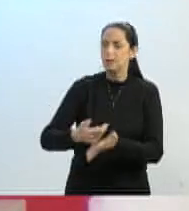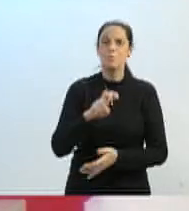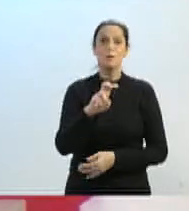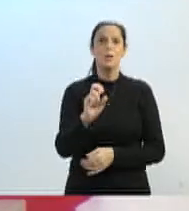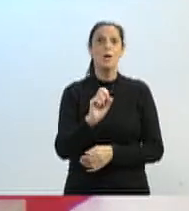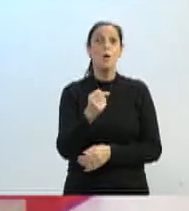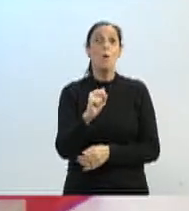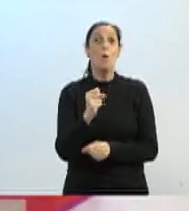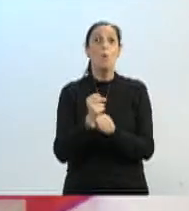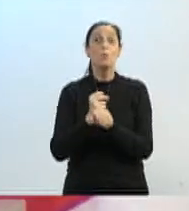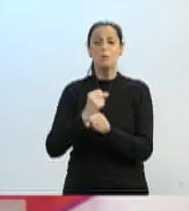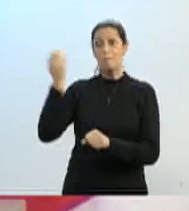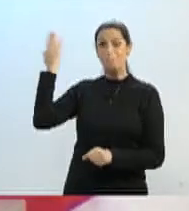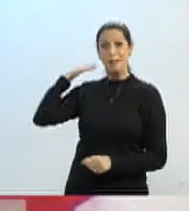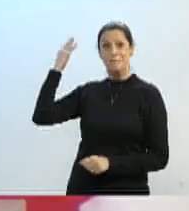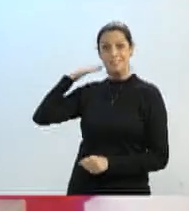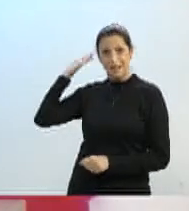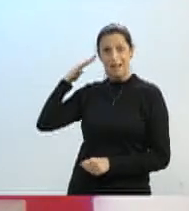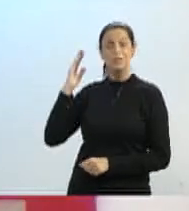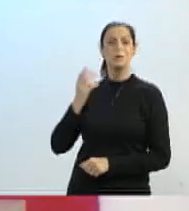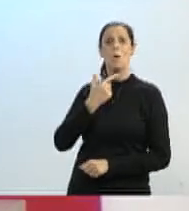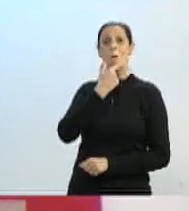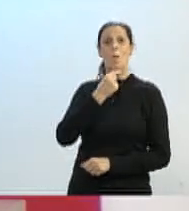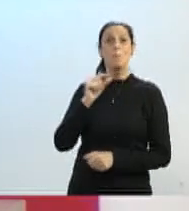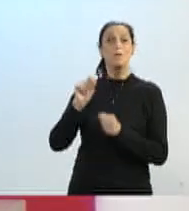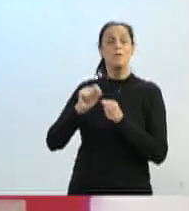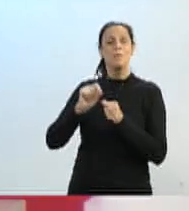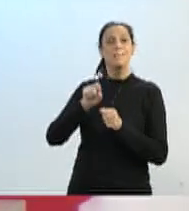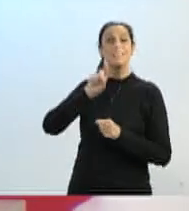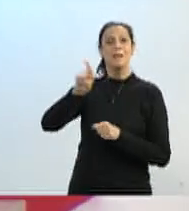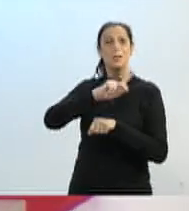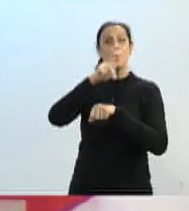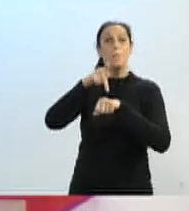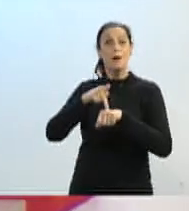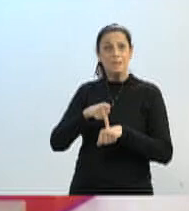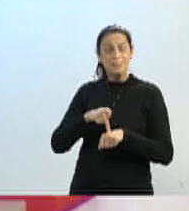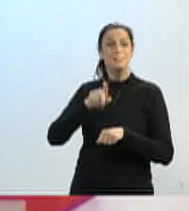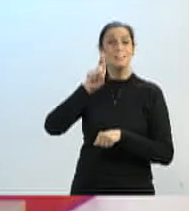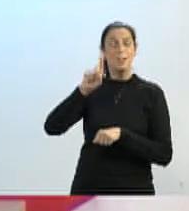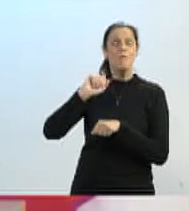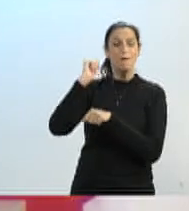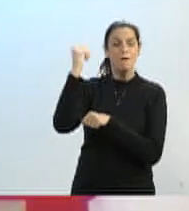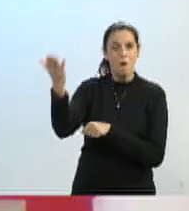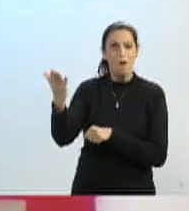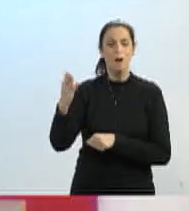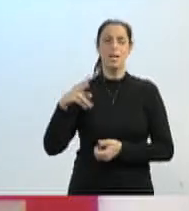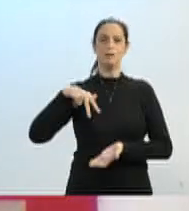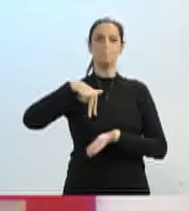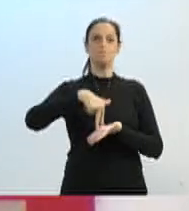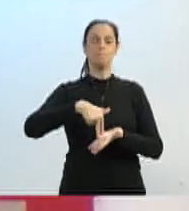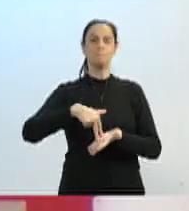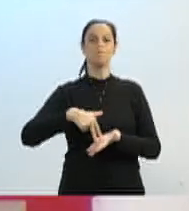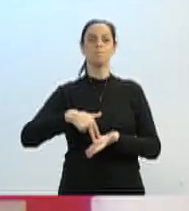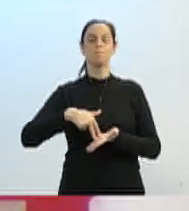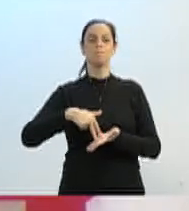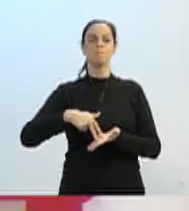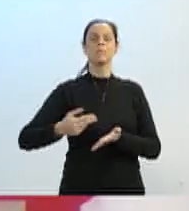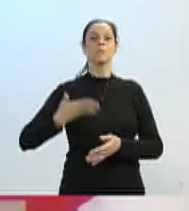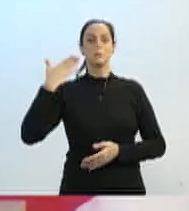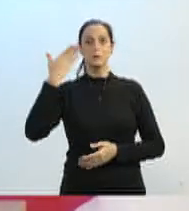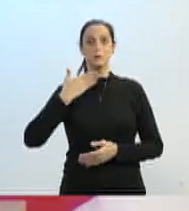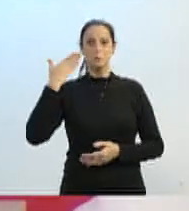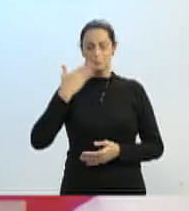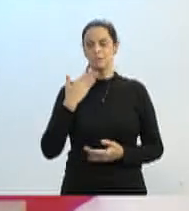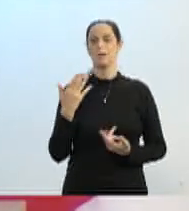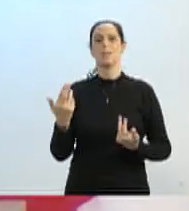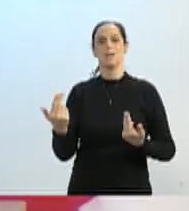dia desse discurso em Washington. E hoje eu faço uso dessa tribuna para expor o discurso intimista